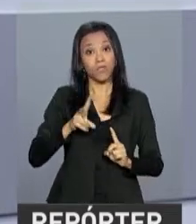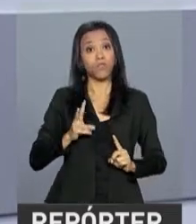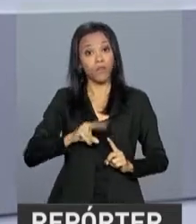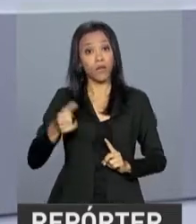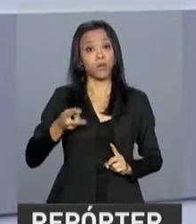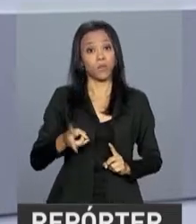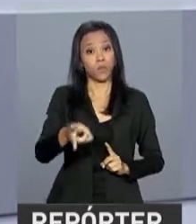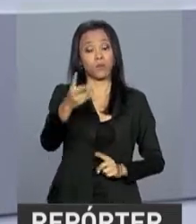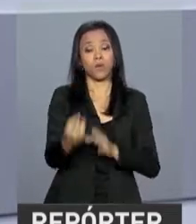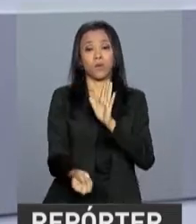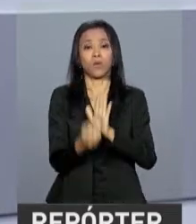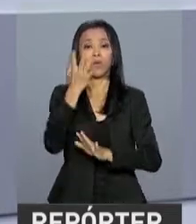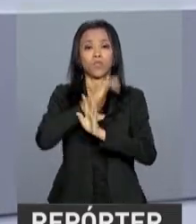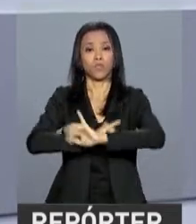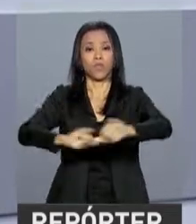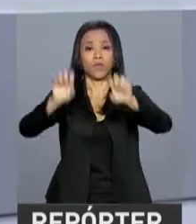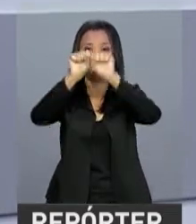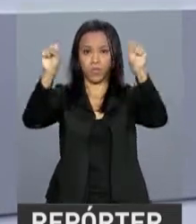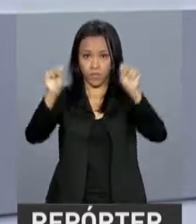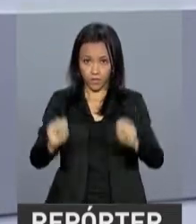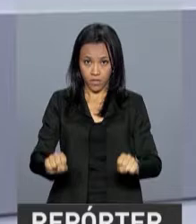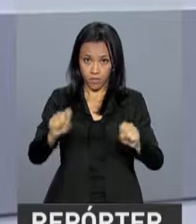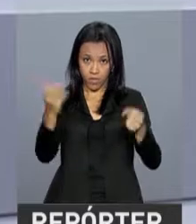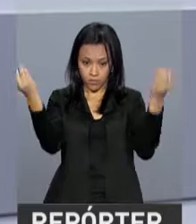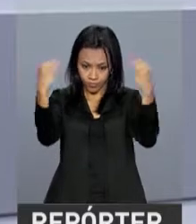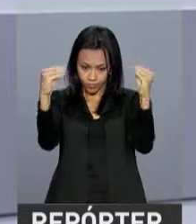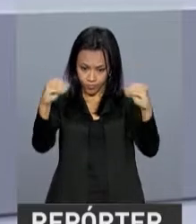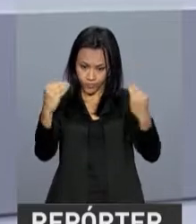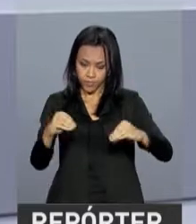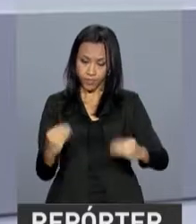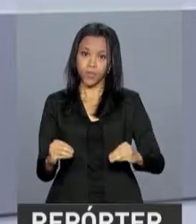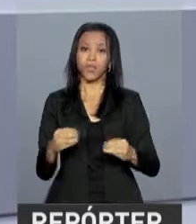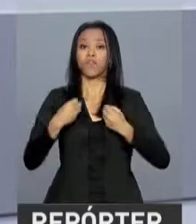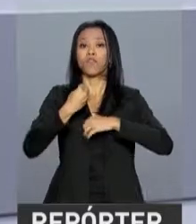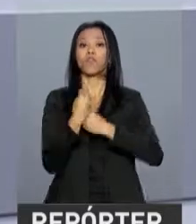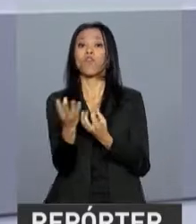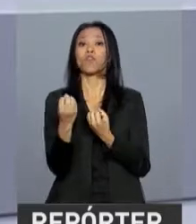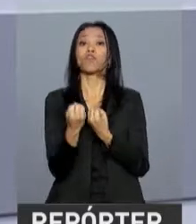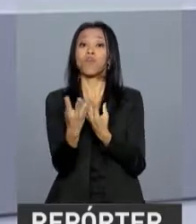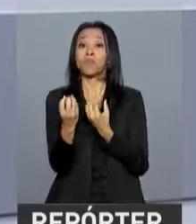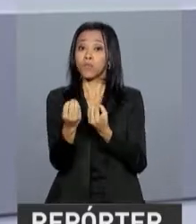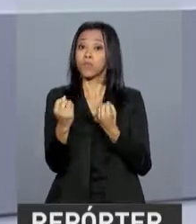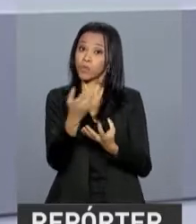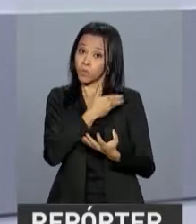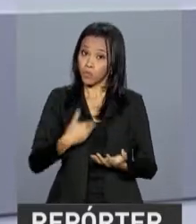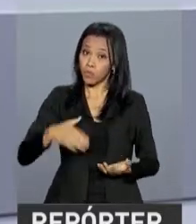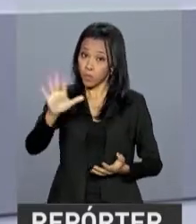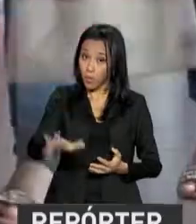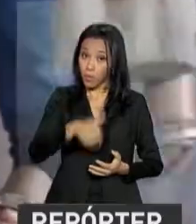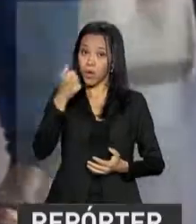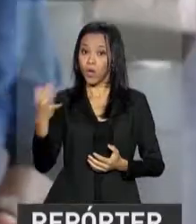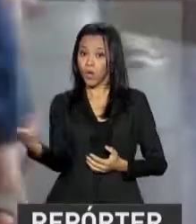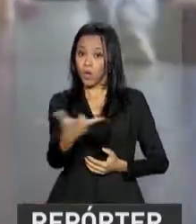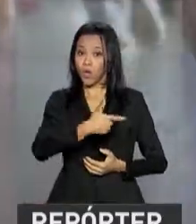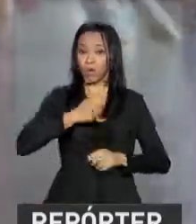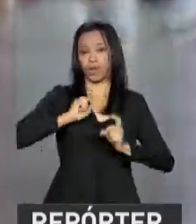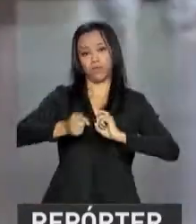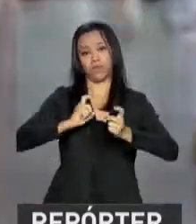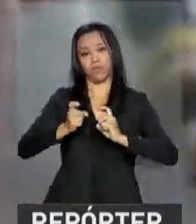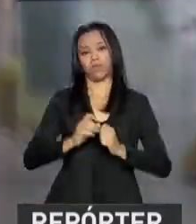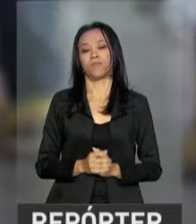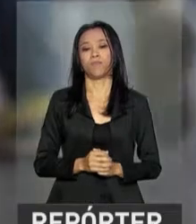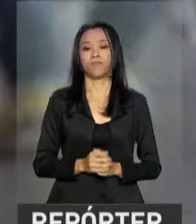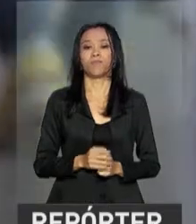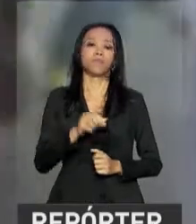lançamento de uma plataforma que reúne os dados de governo a serviço de maior eficiência da administração o